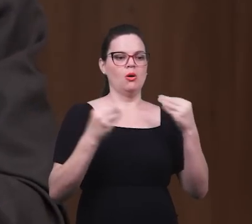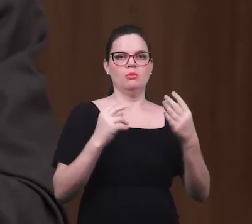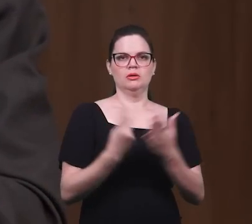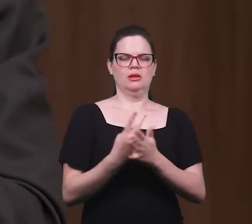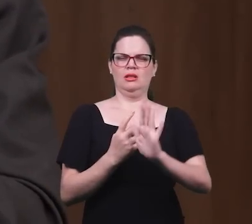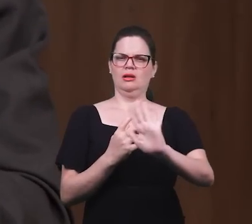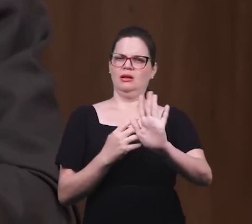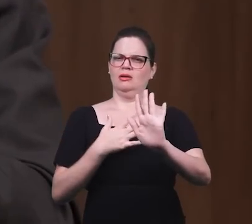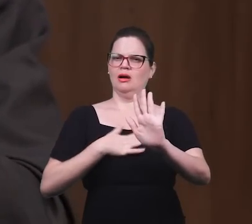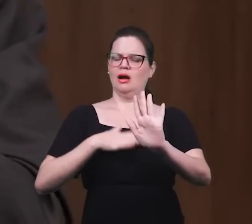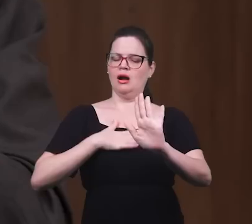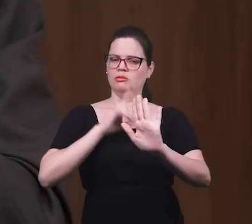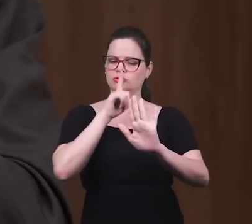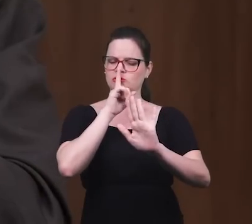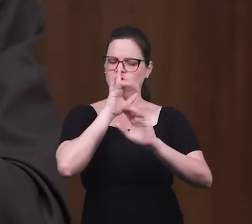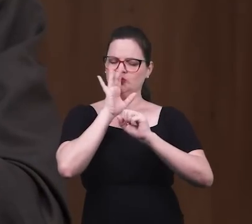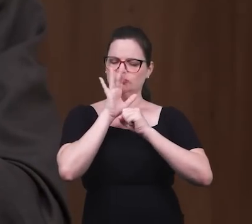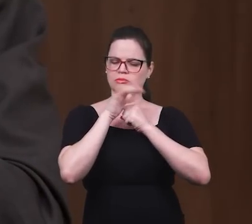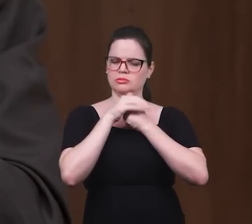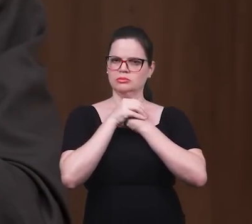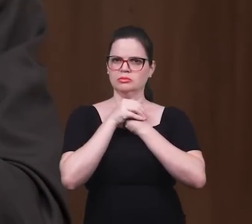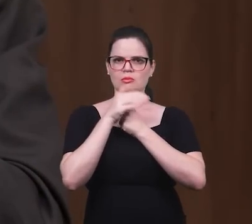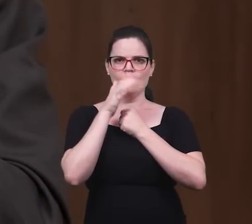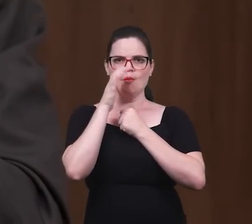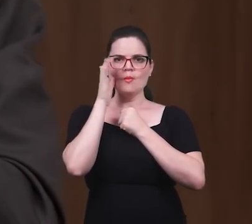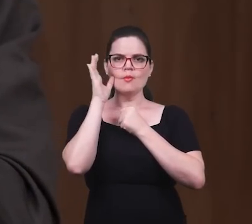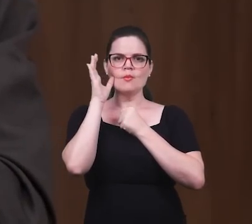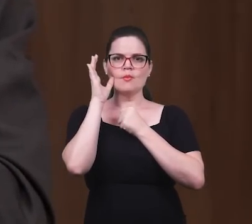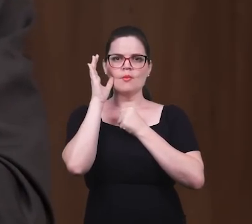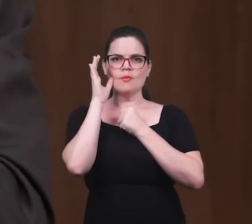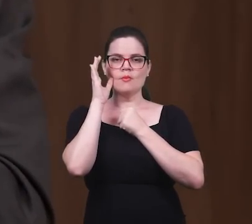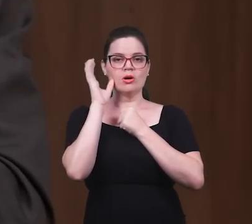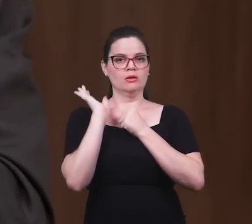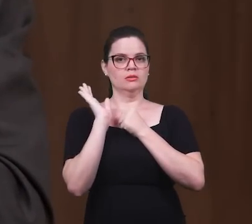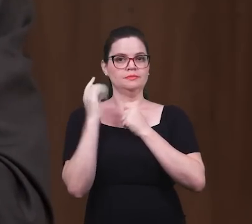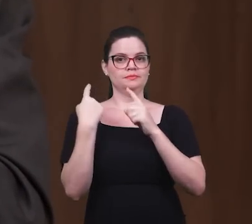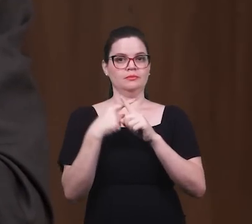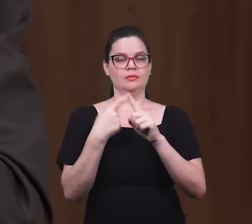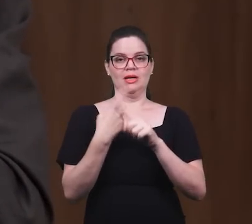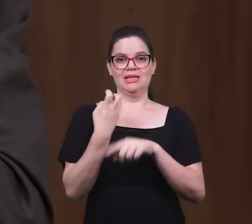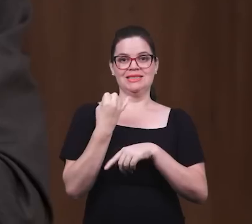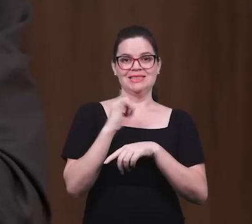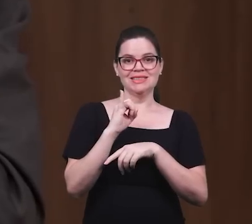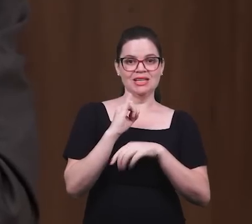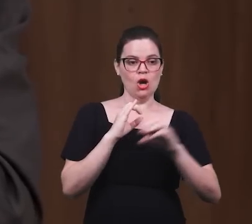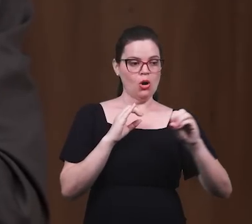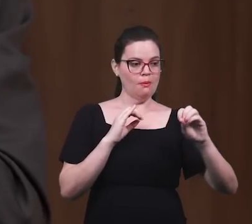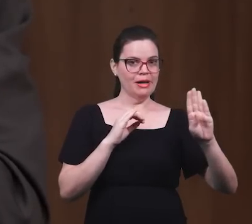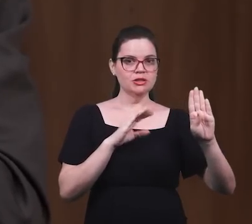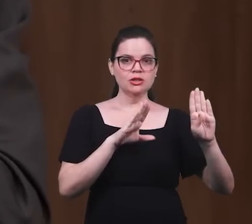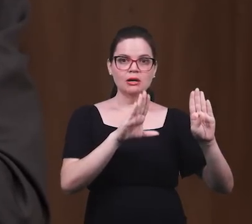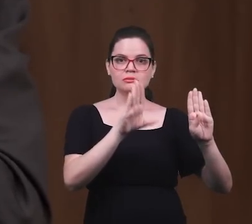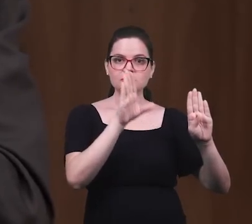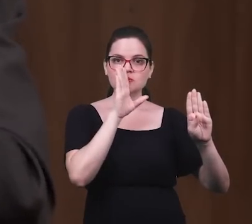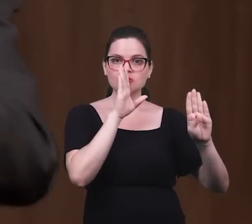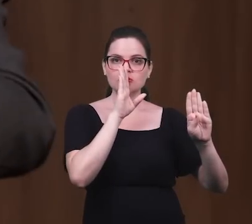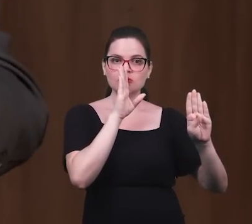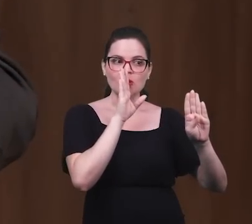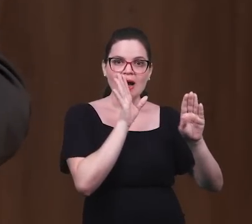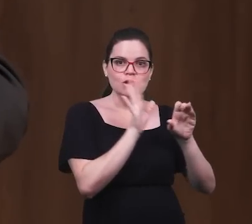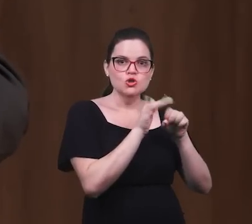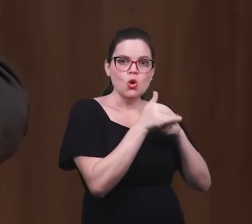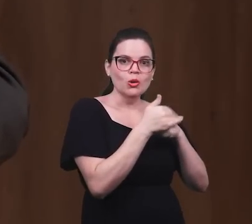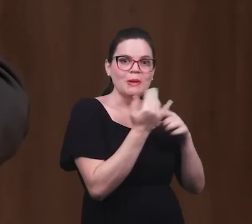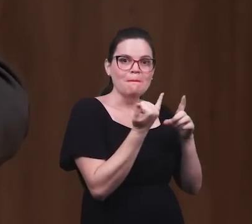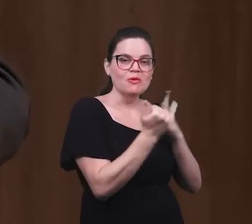Não, esconde. Porque se Obadias não escondesse, qual ia ser o que ia acontecer? Ia